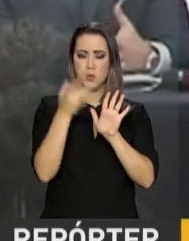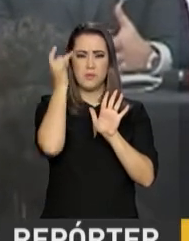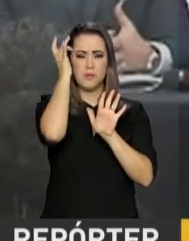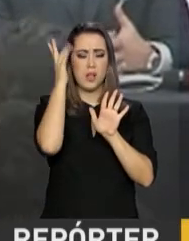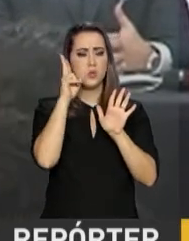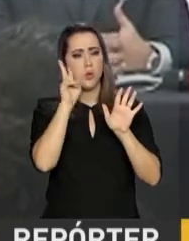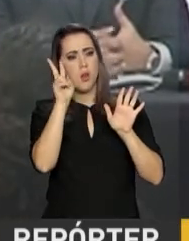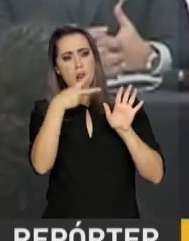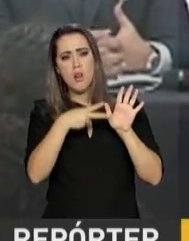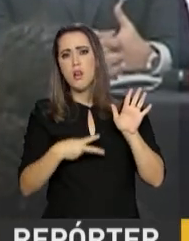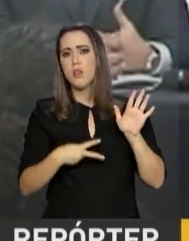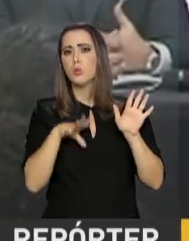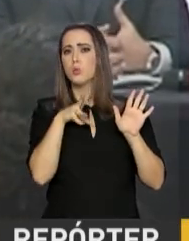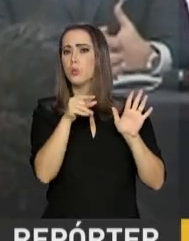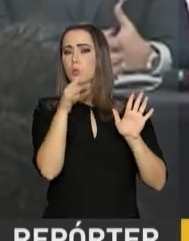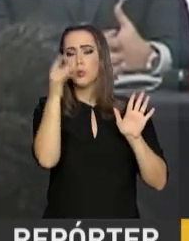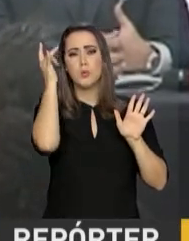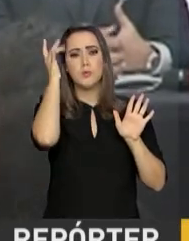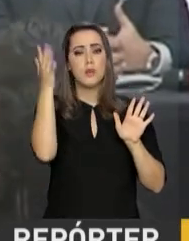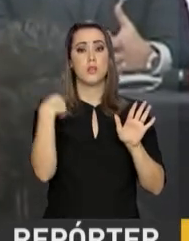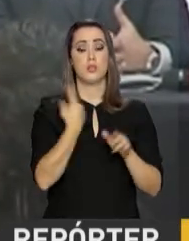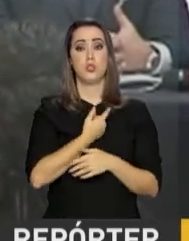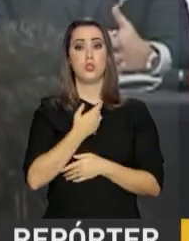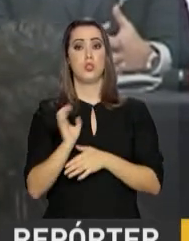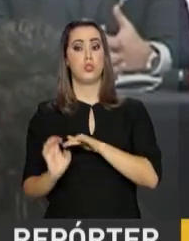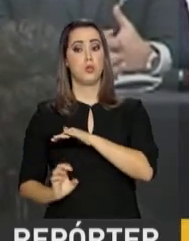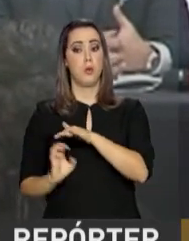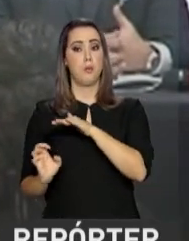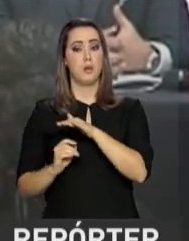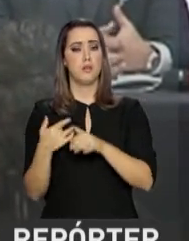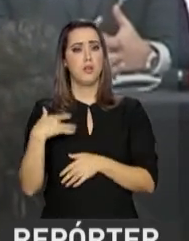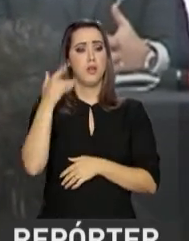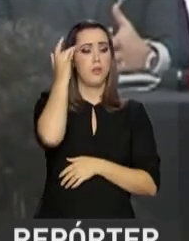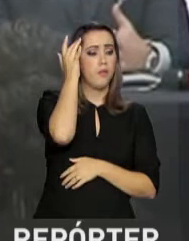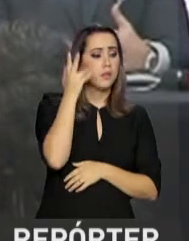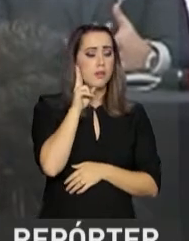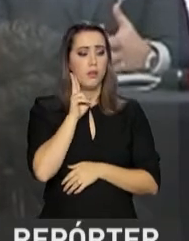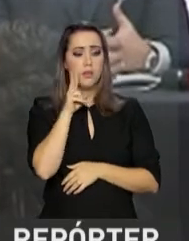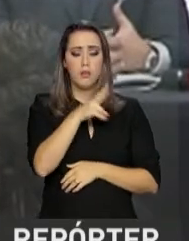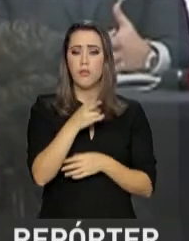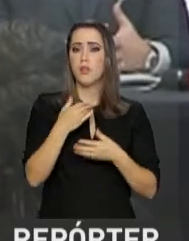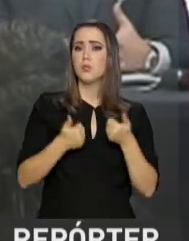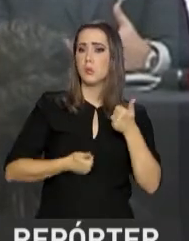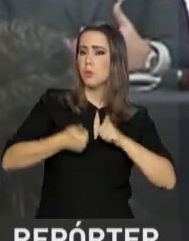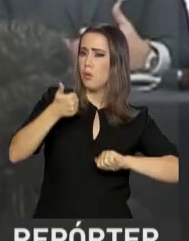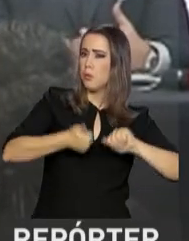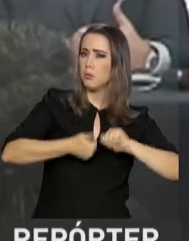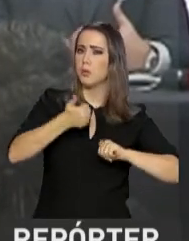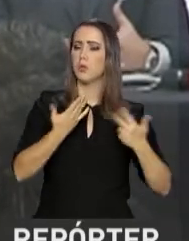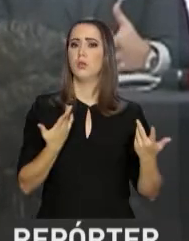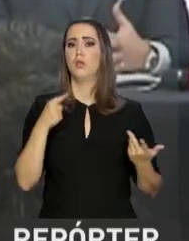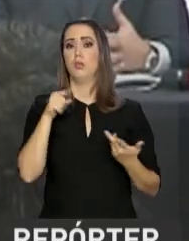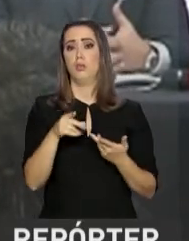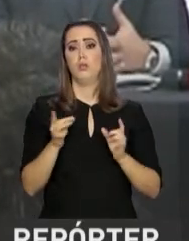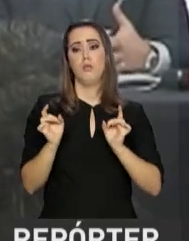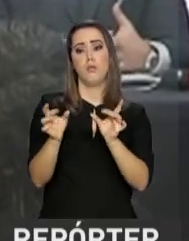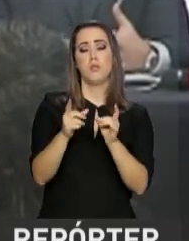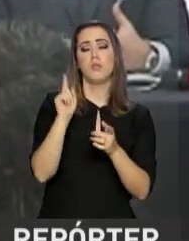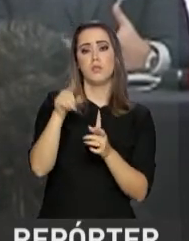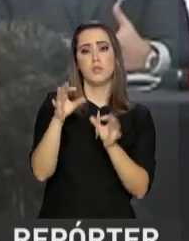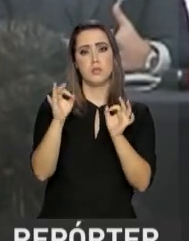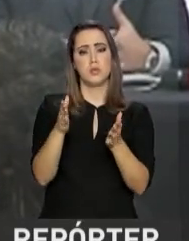leitura. Isso a gente, como investidor, nos facilita muito participar de um certame, de um leilão como esse. Então,